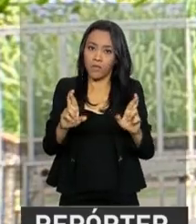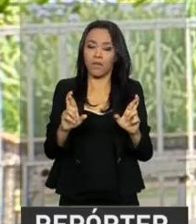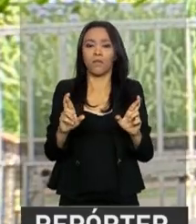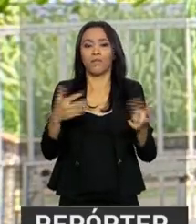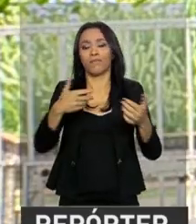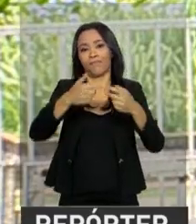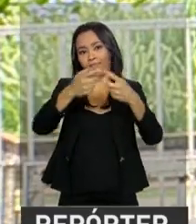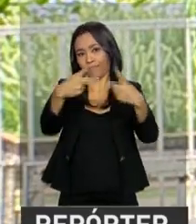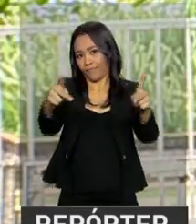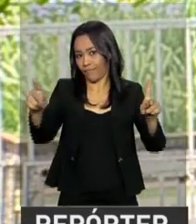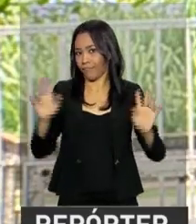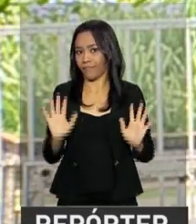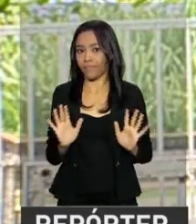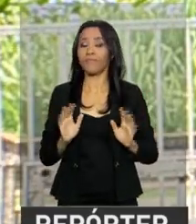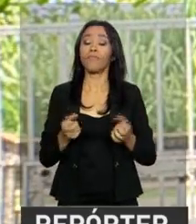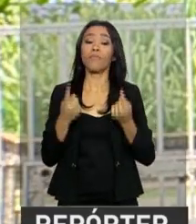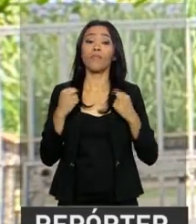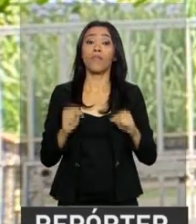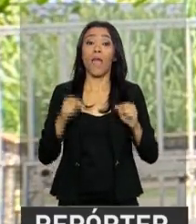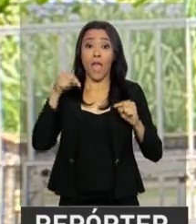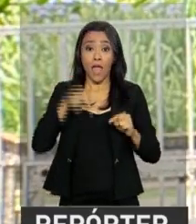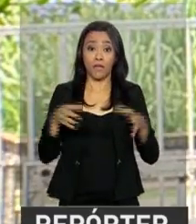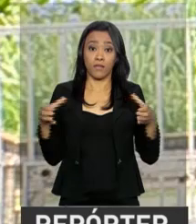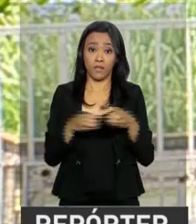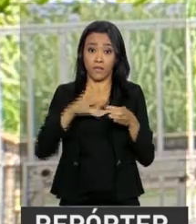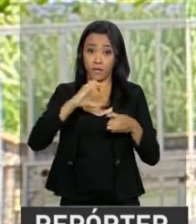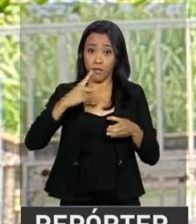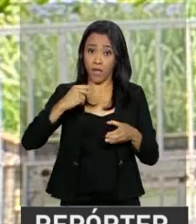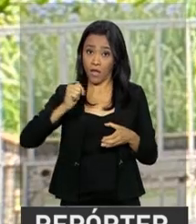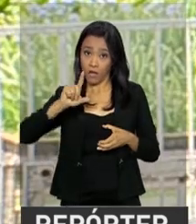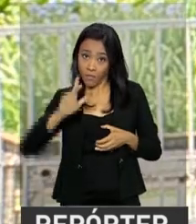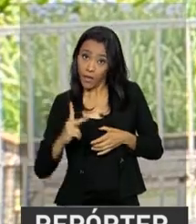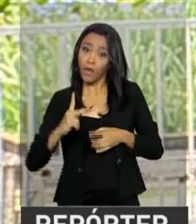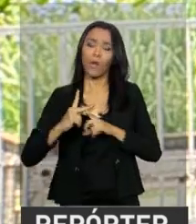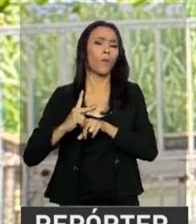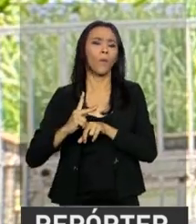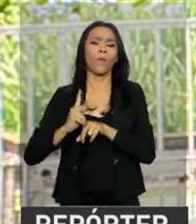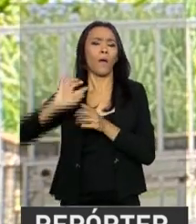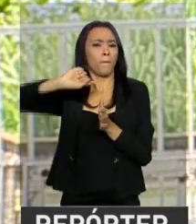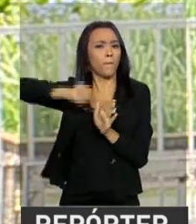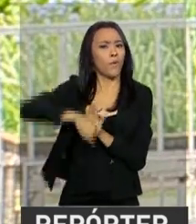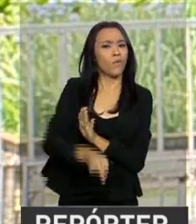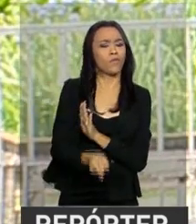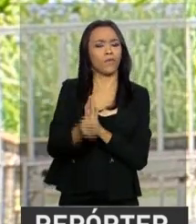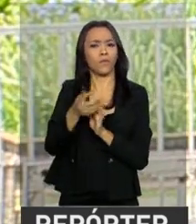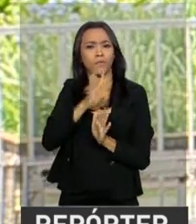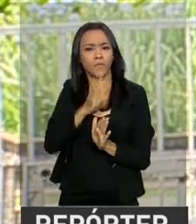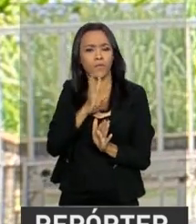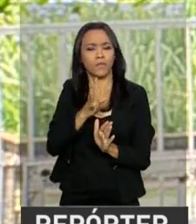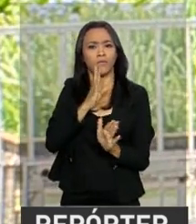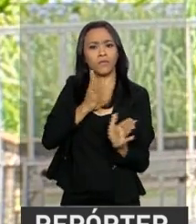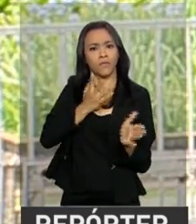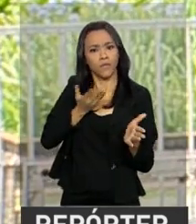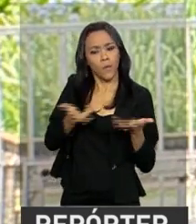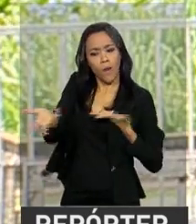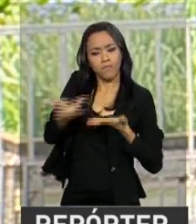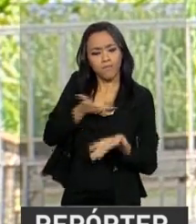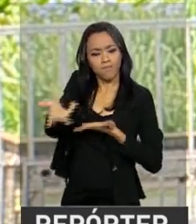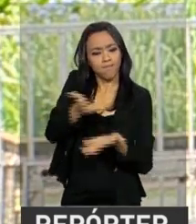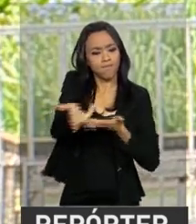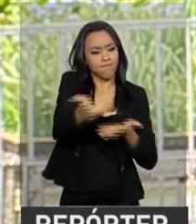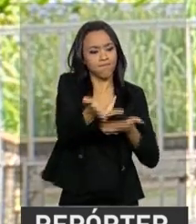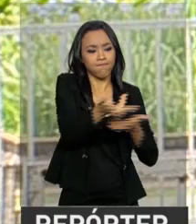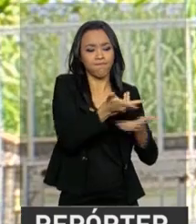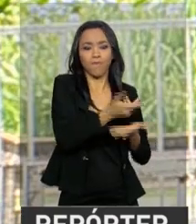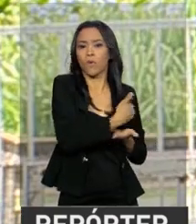cplp essa organização internacional pretende aprofundar a amizade e a cooperação mútua